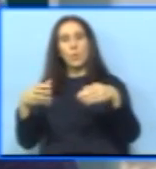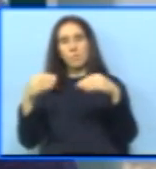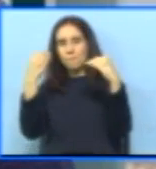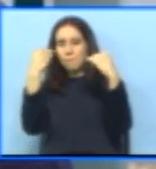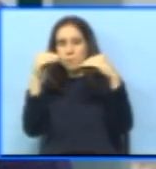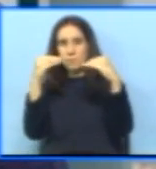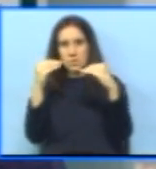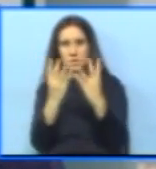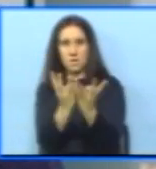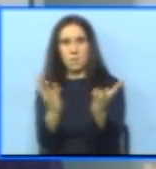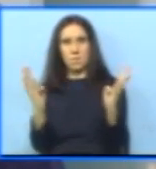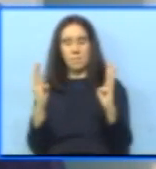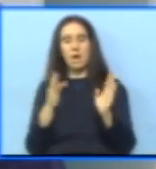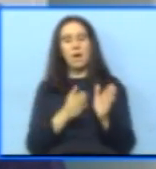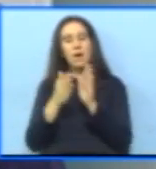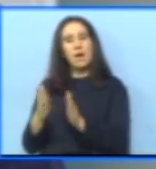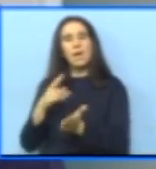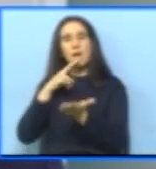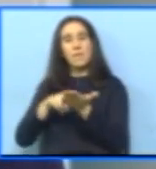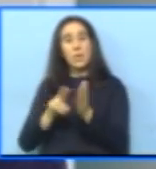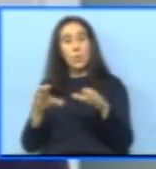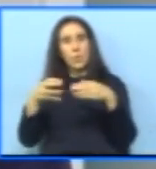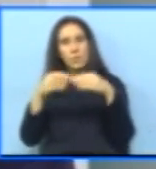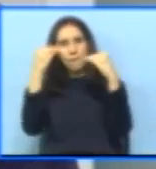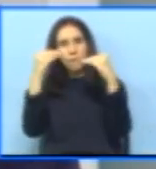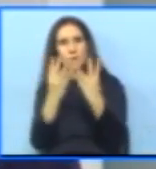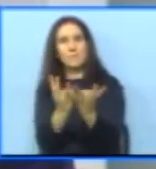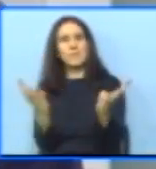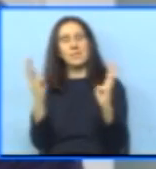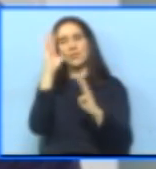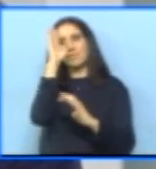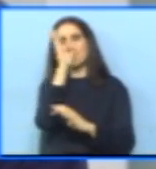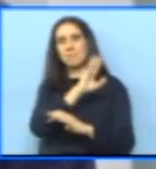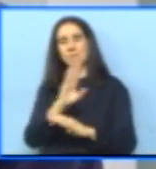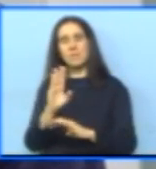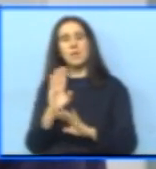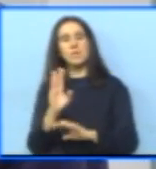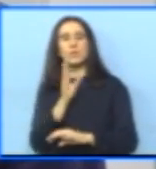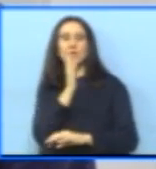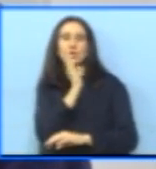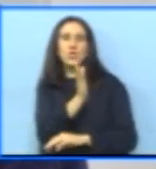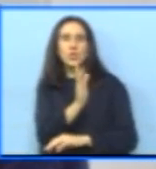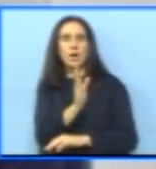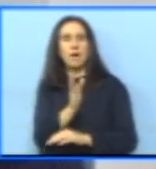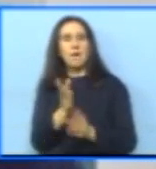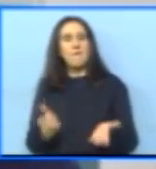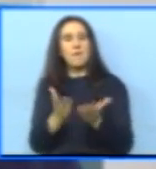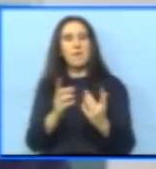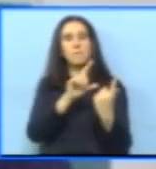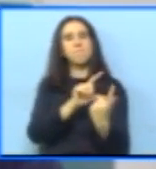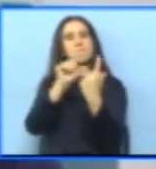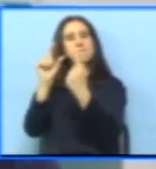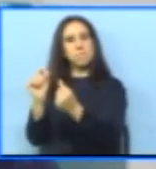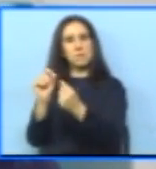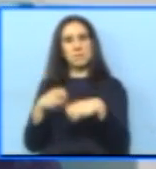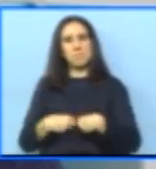que também é verdade é que na formação deste grupo está já a ser dito que eles têm que sair e têm que ter uma atitude para fora. E, no fundo, todos